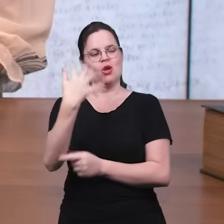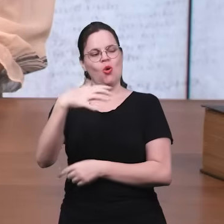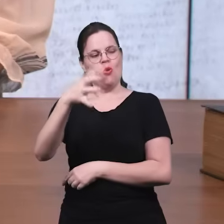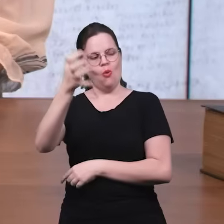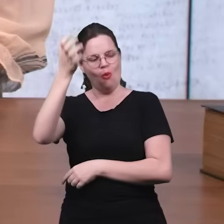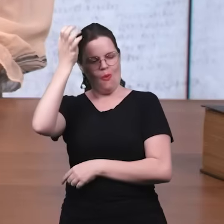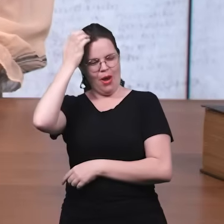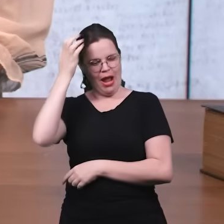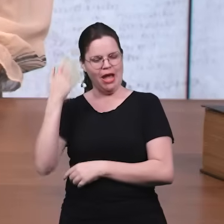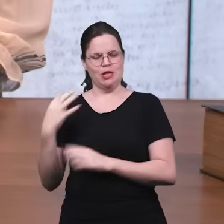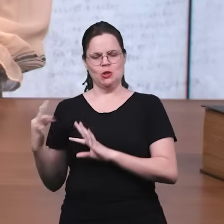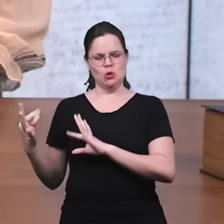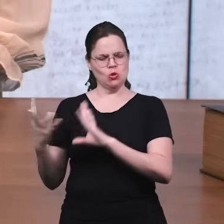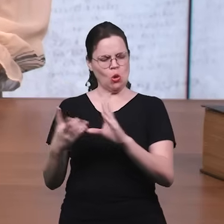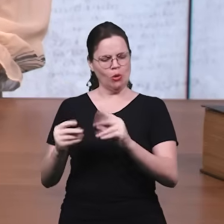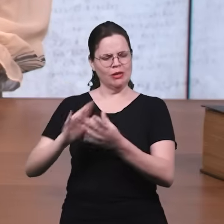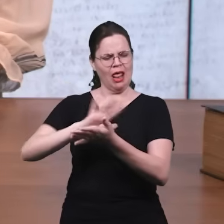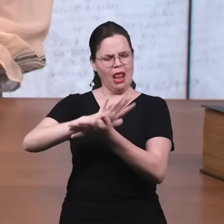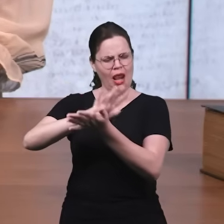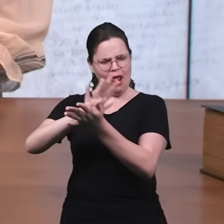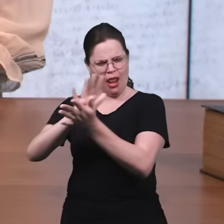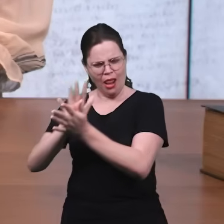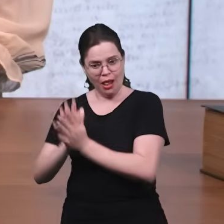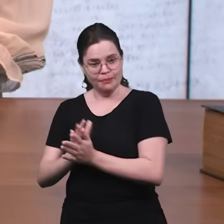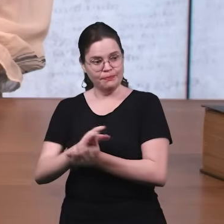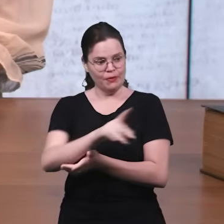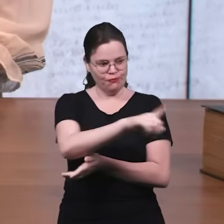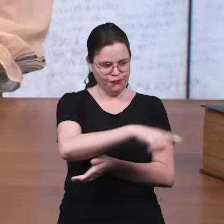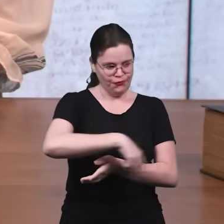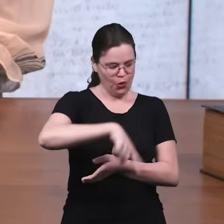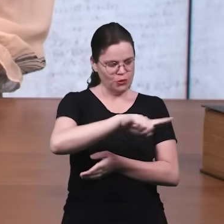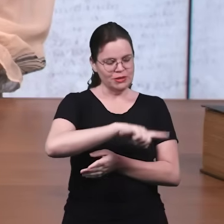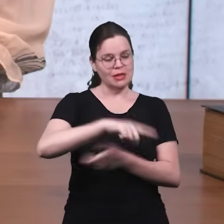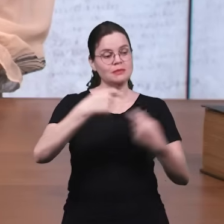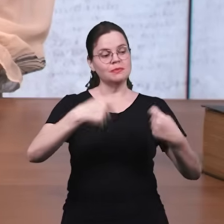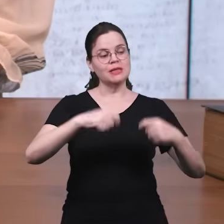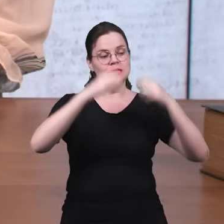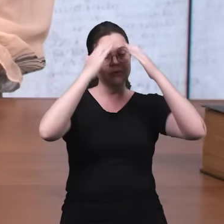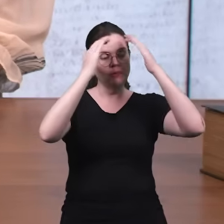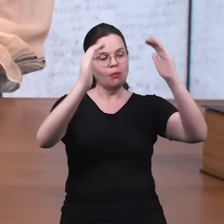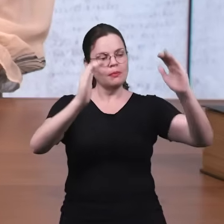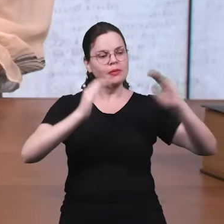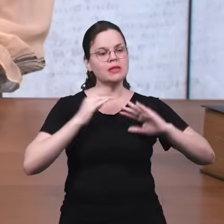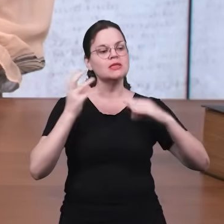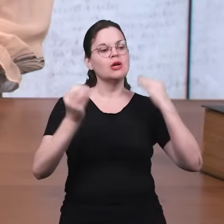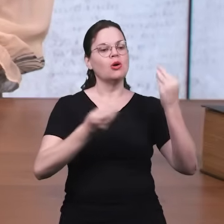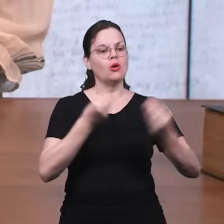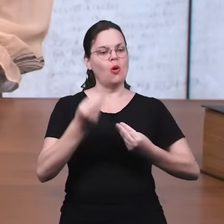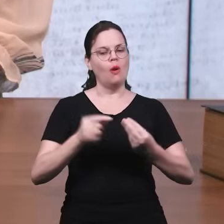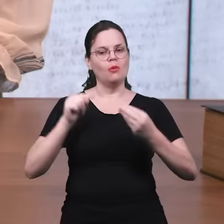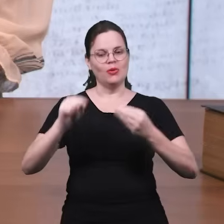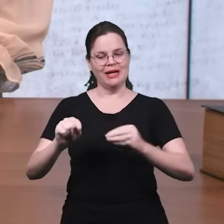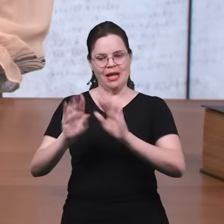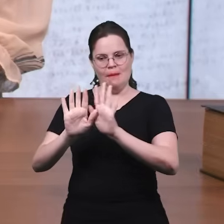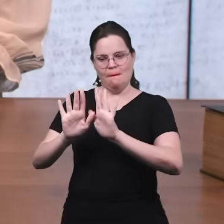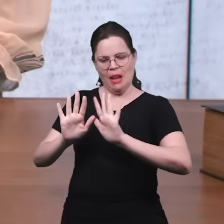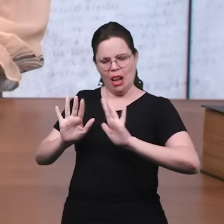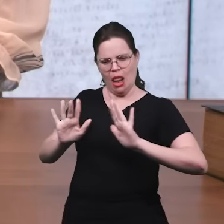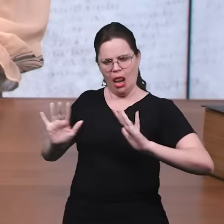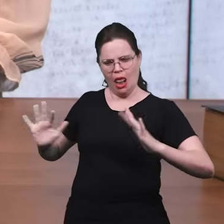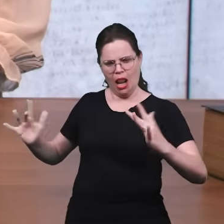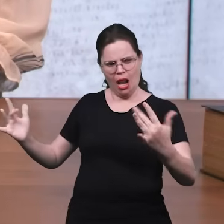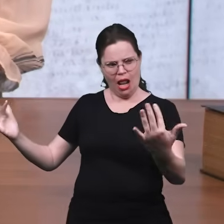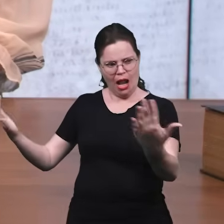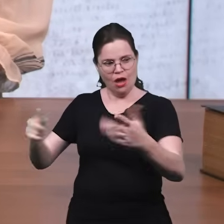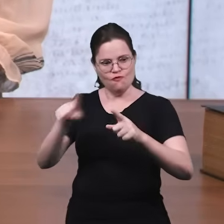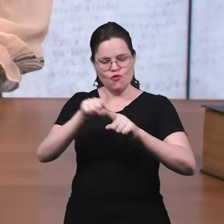Vós, pois, todos os homens de guerra, rodeareis a cidade, cercando a cidade uma vez, assim